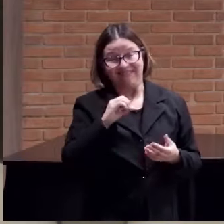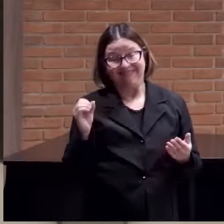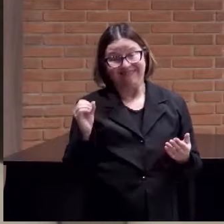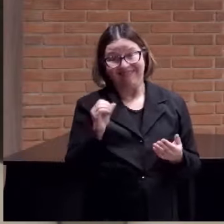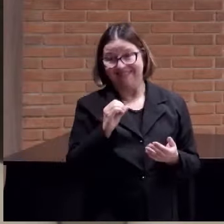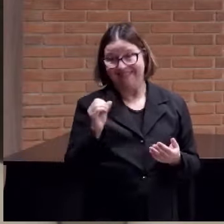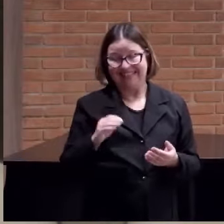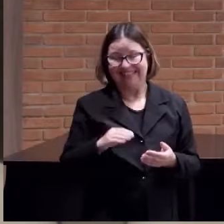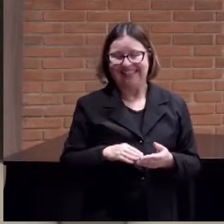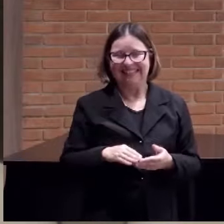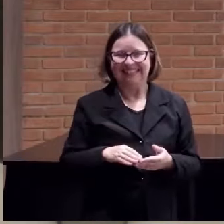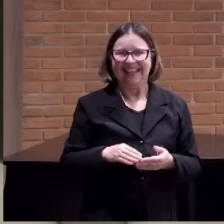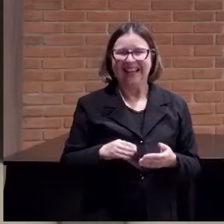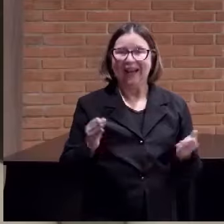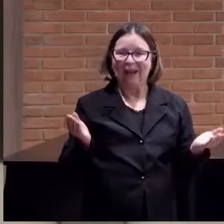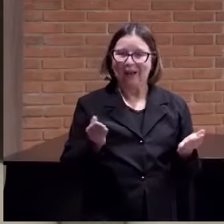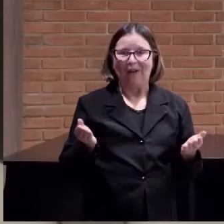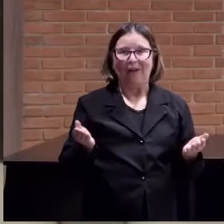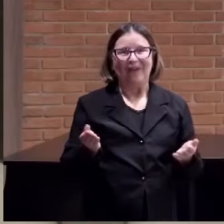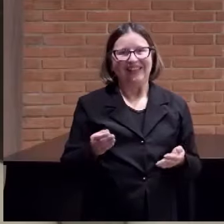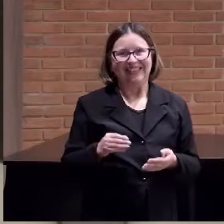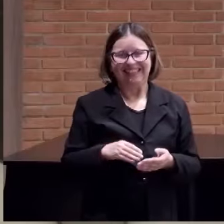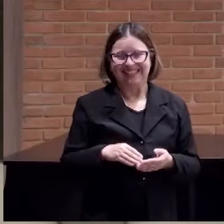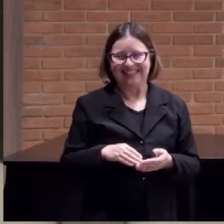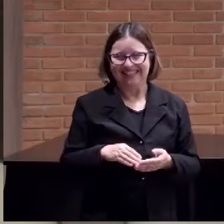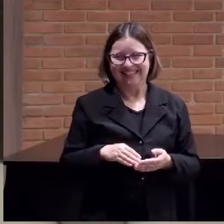Porque hoje em dia tem